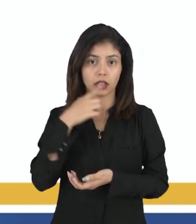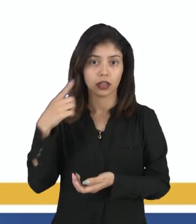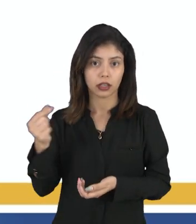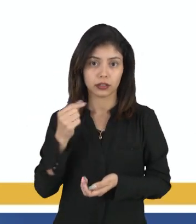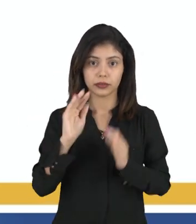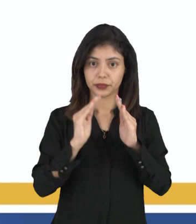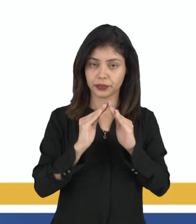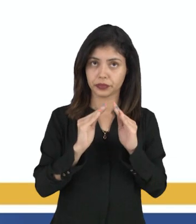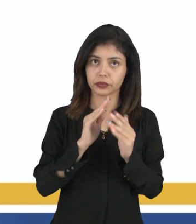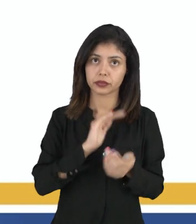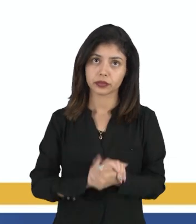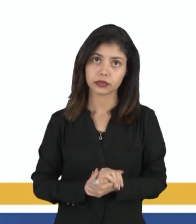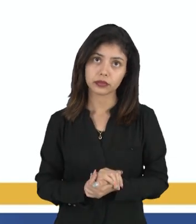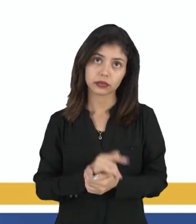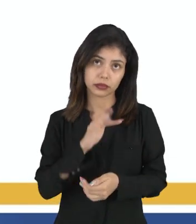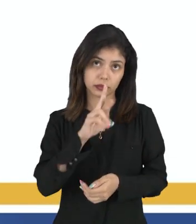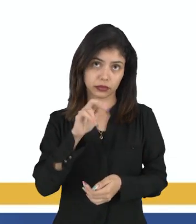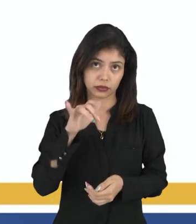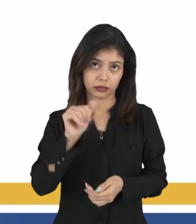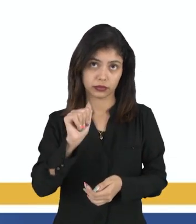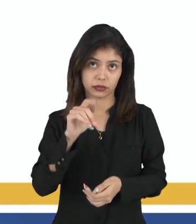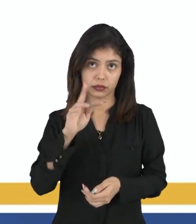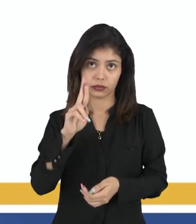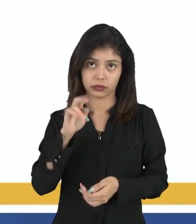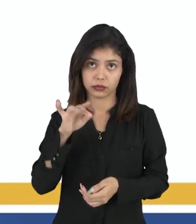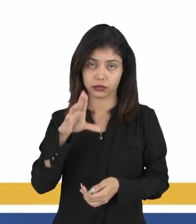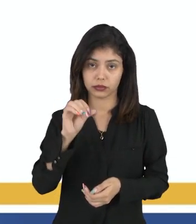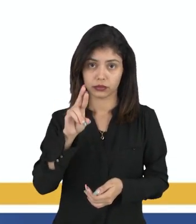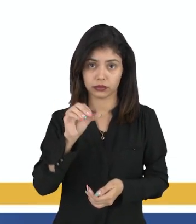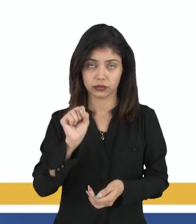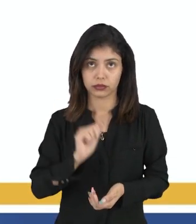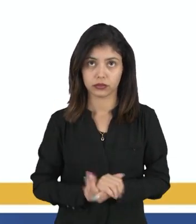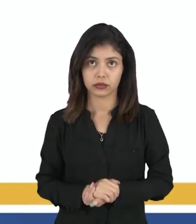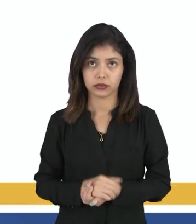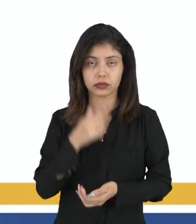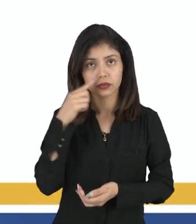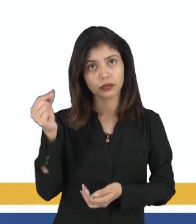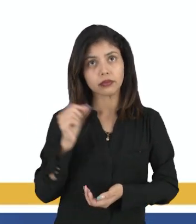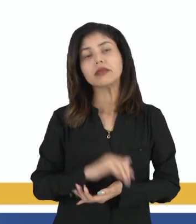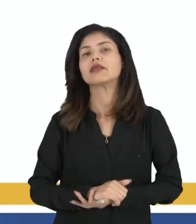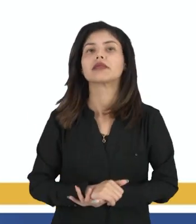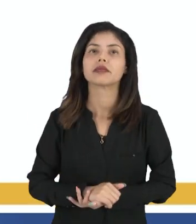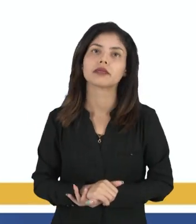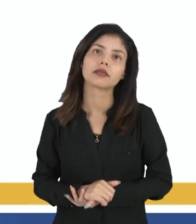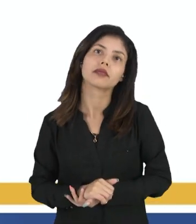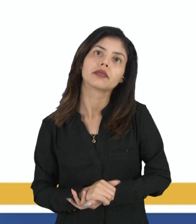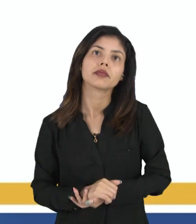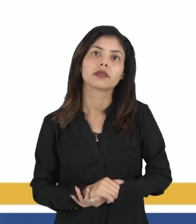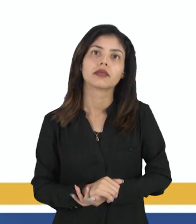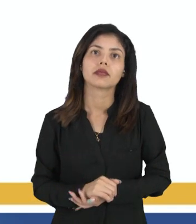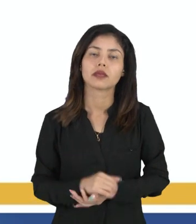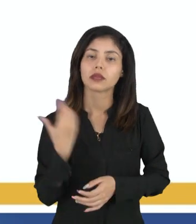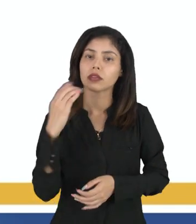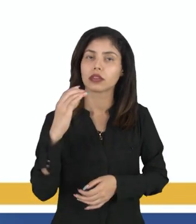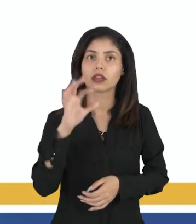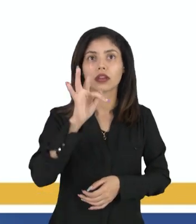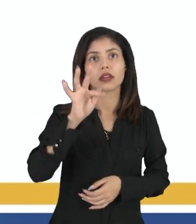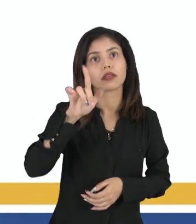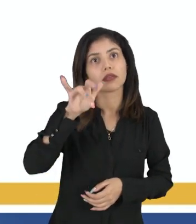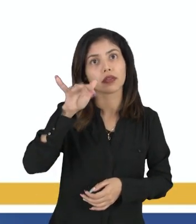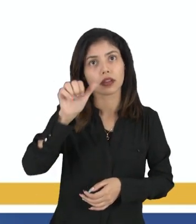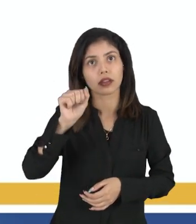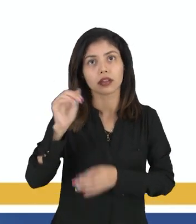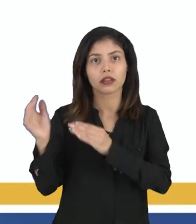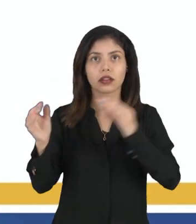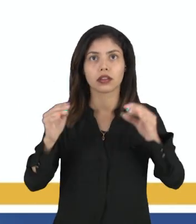doméstico, né, gato doméstico é um nome popular, né, você tem gato, gato é um nome popular. o nome científico do gato doméstico está